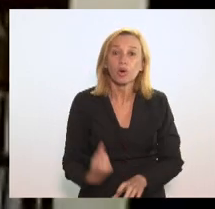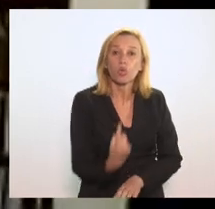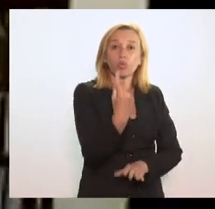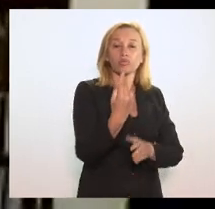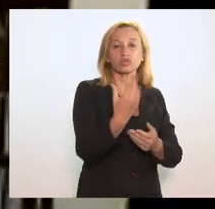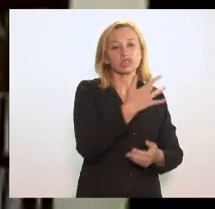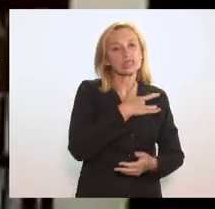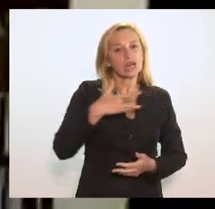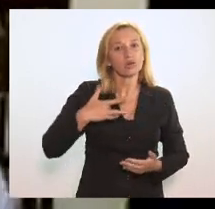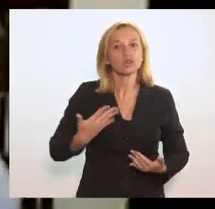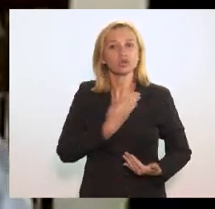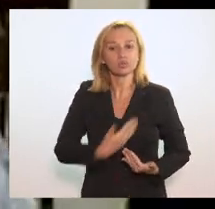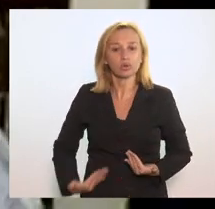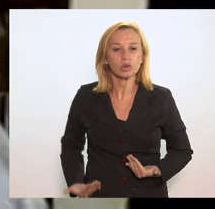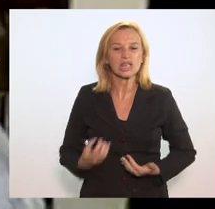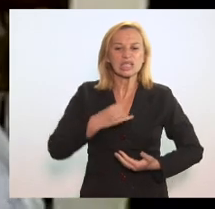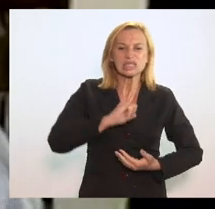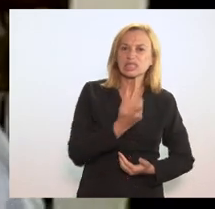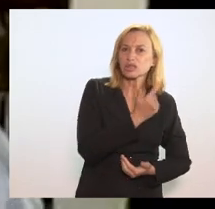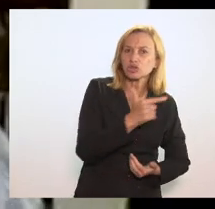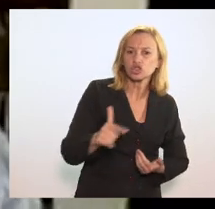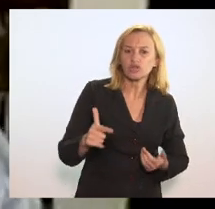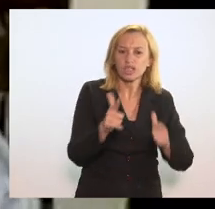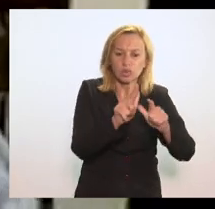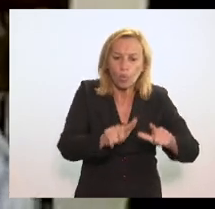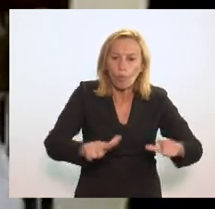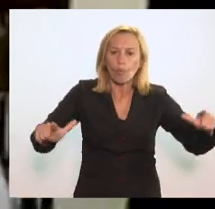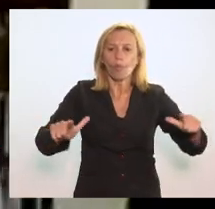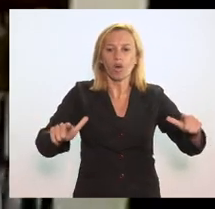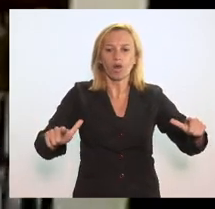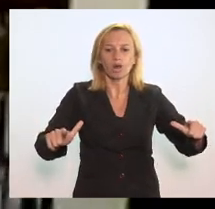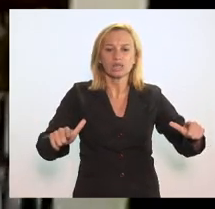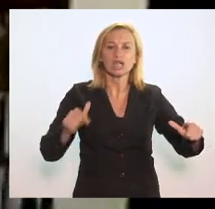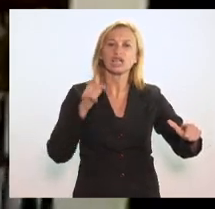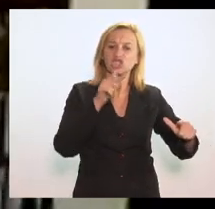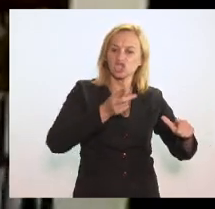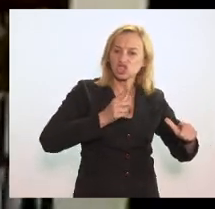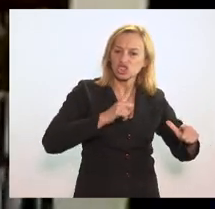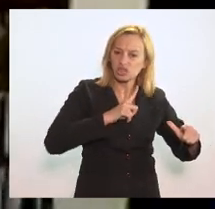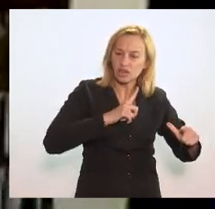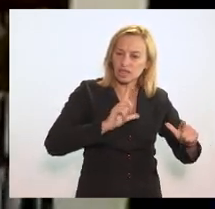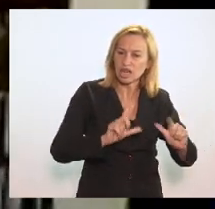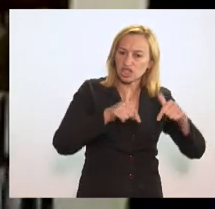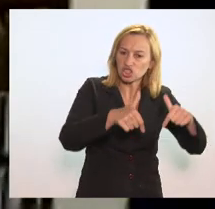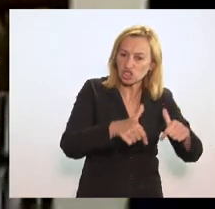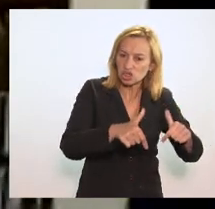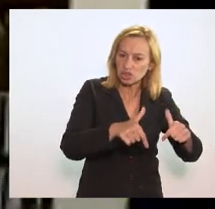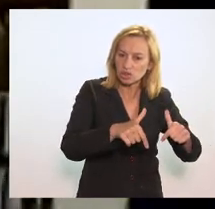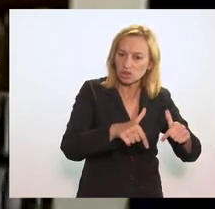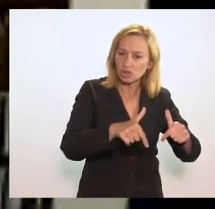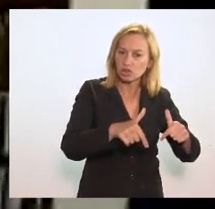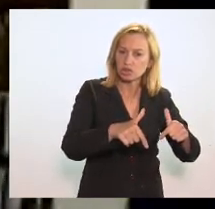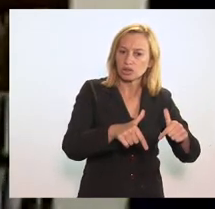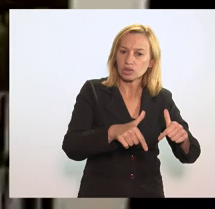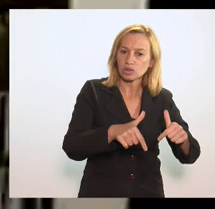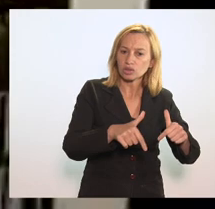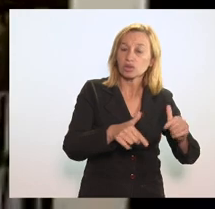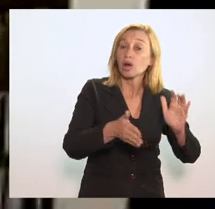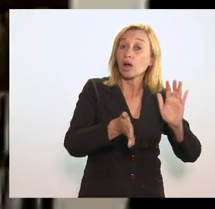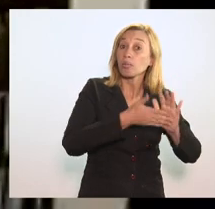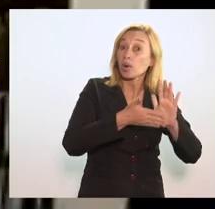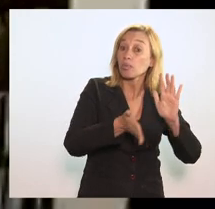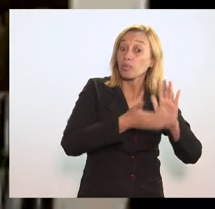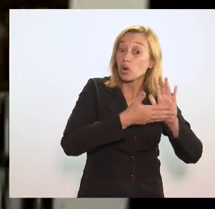Saúde, que se ele não estivesse esvaziado, ele estivesse funcionando como foi